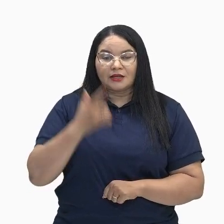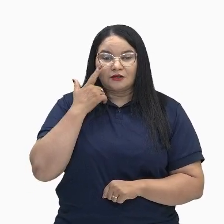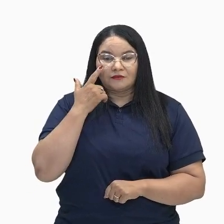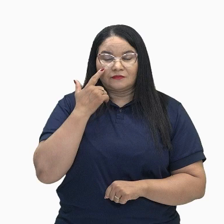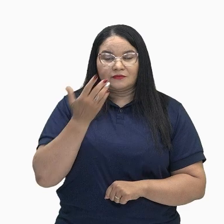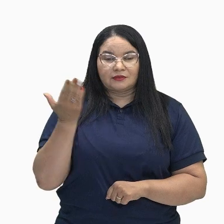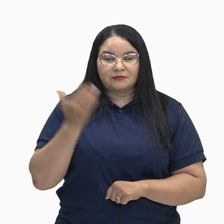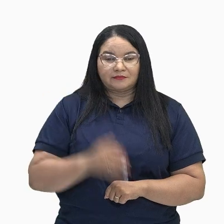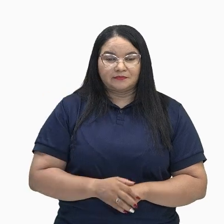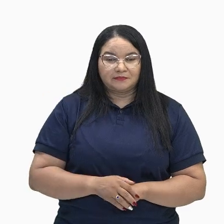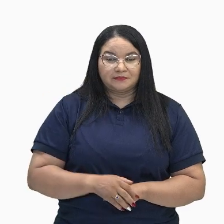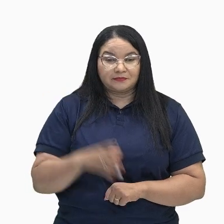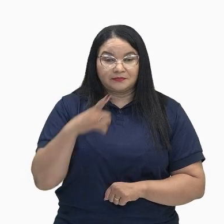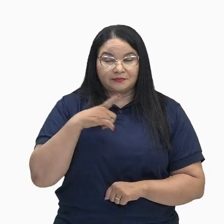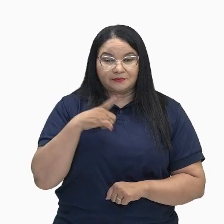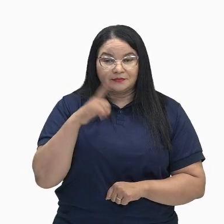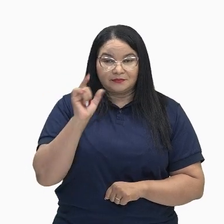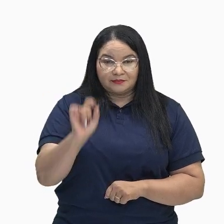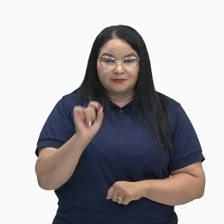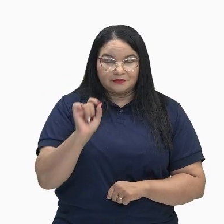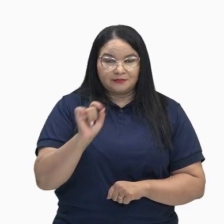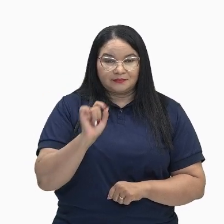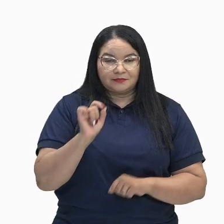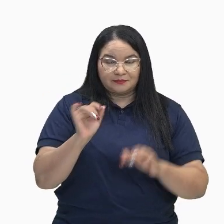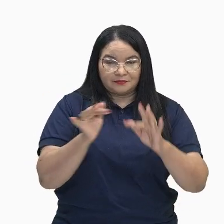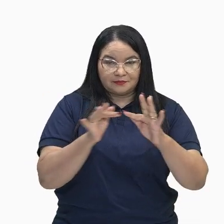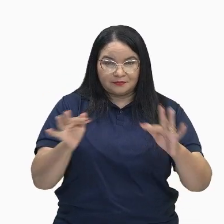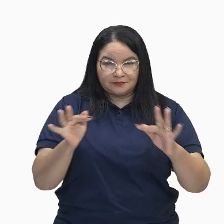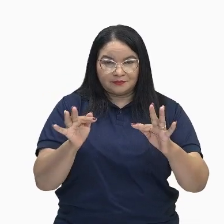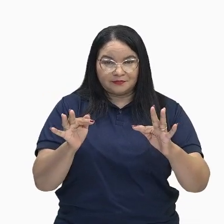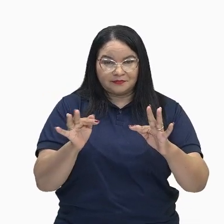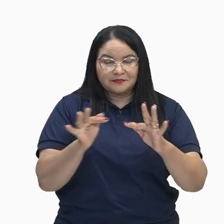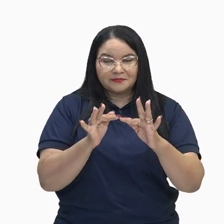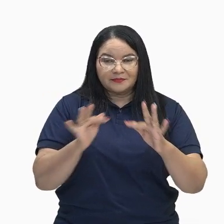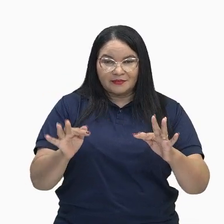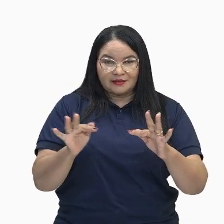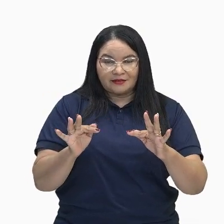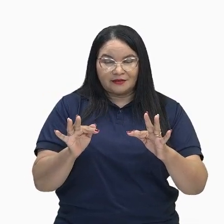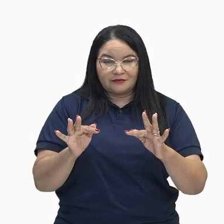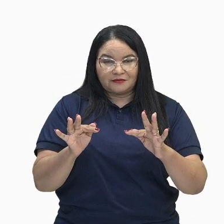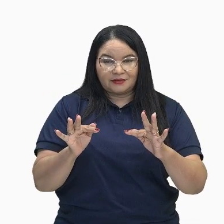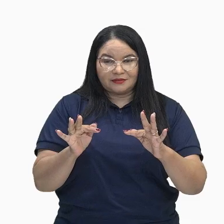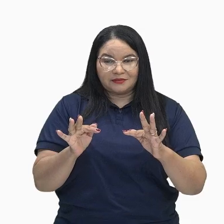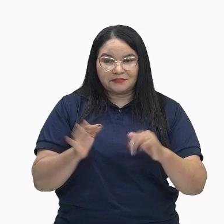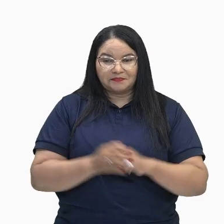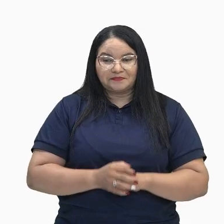vai haver uma frase, né? Uma frase em que você vai